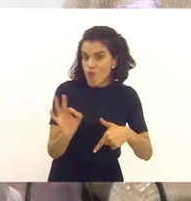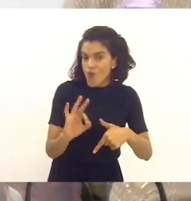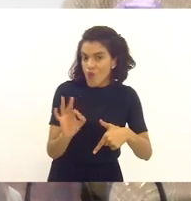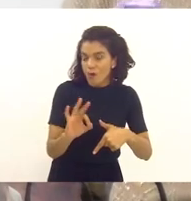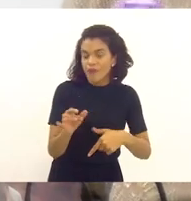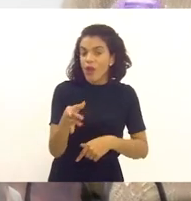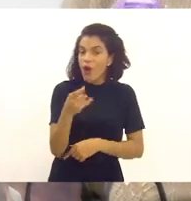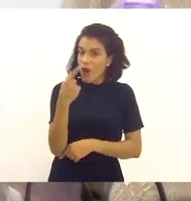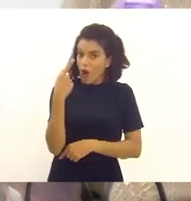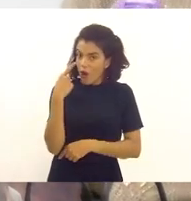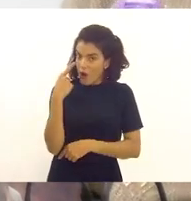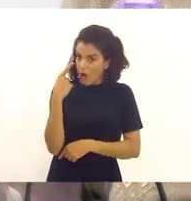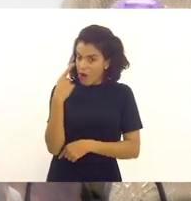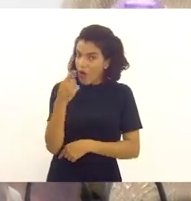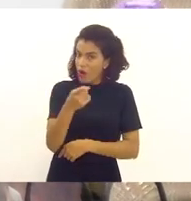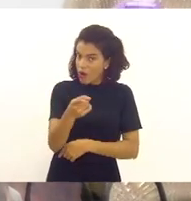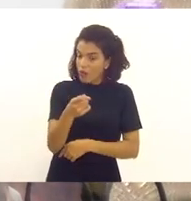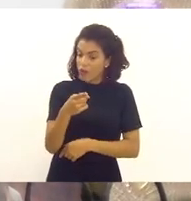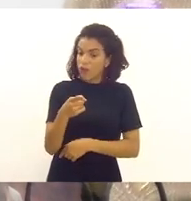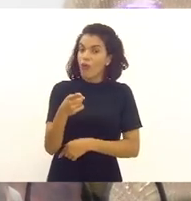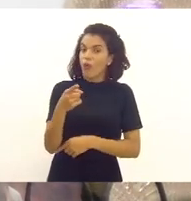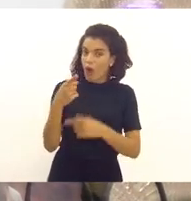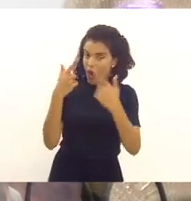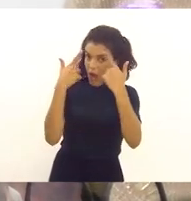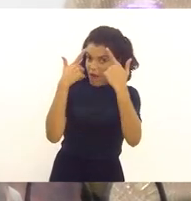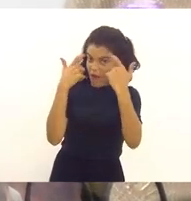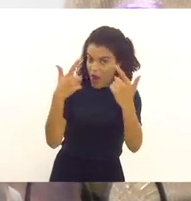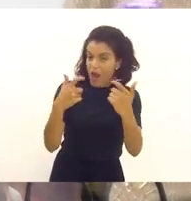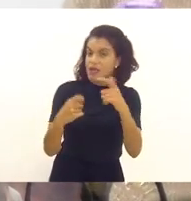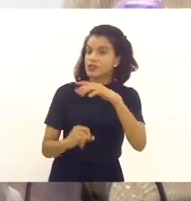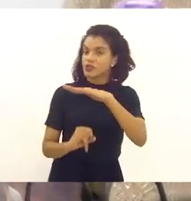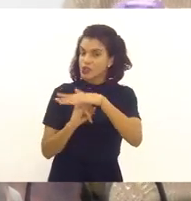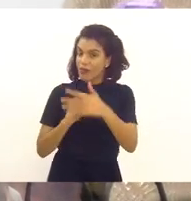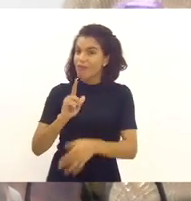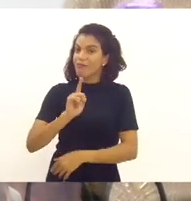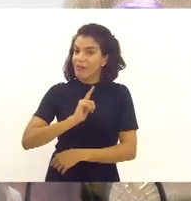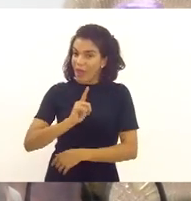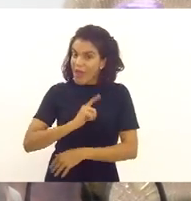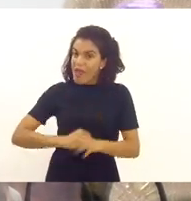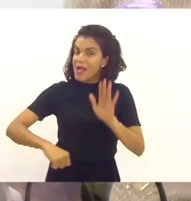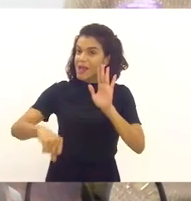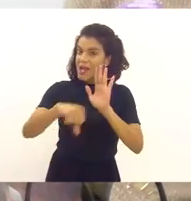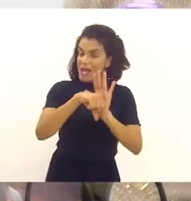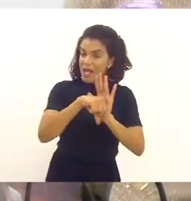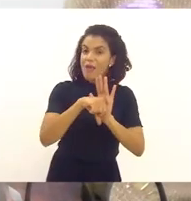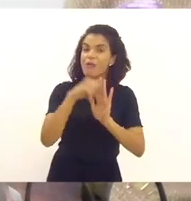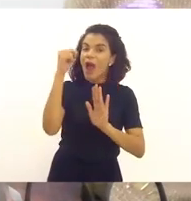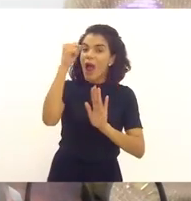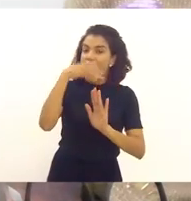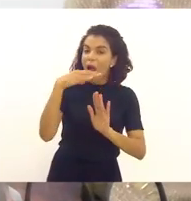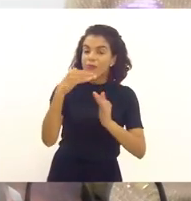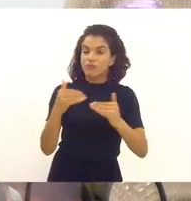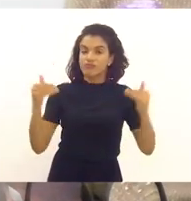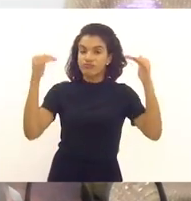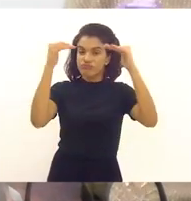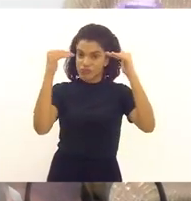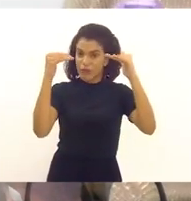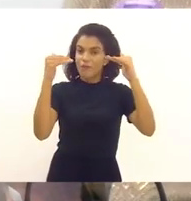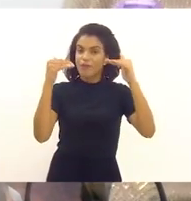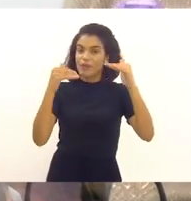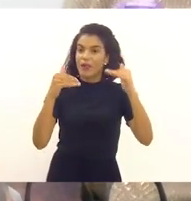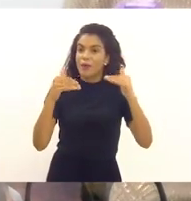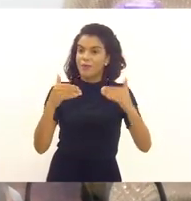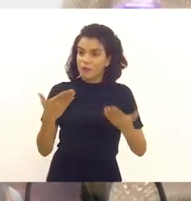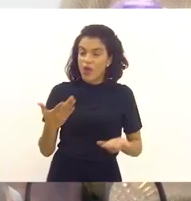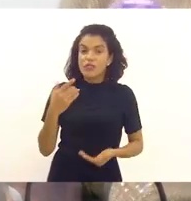a gente tem que dizer Olha quando a gente comete A violência está ingressando no crime de da lei de abuso de autoridade no 15 a e quando a gente fala